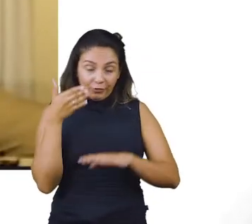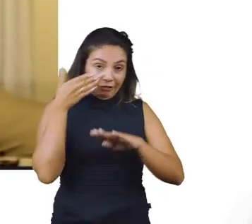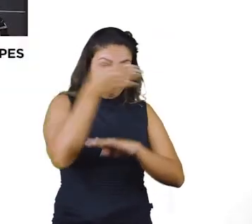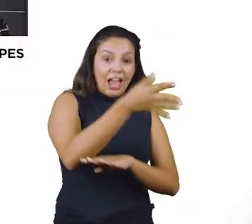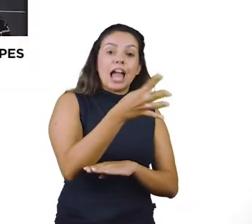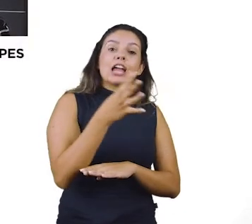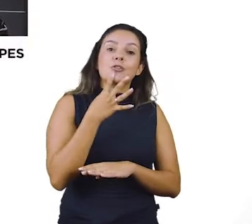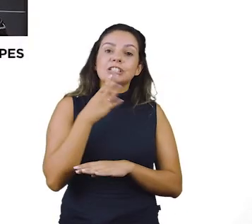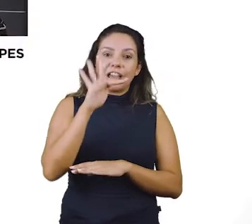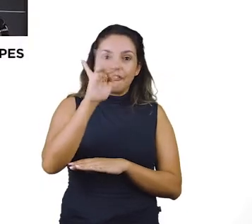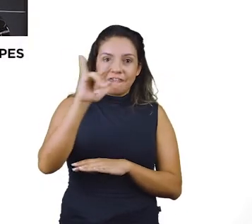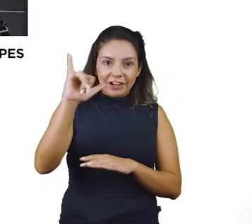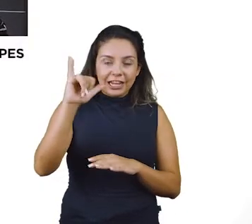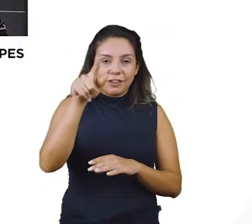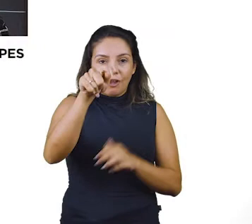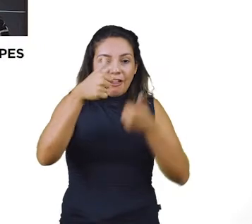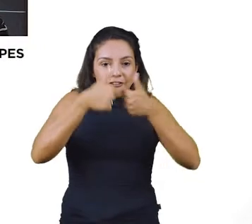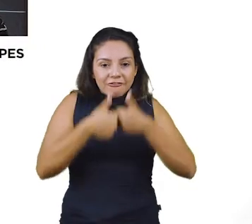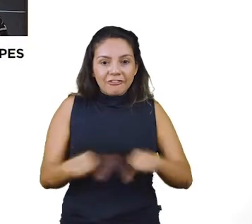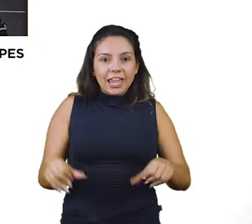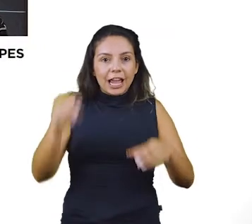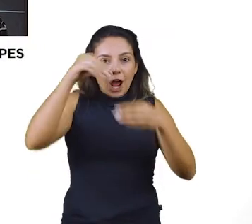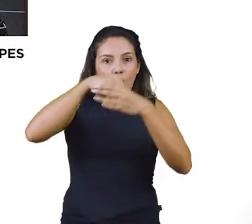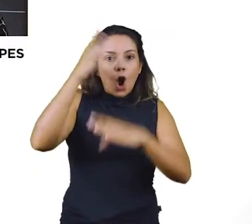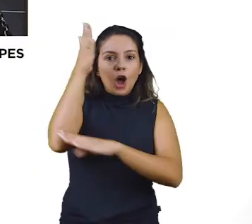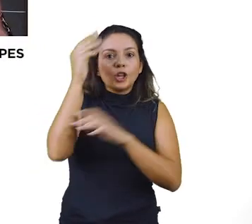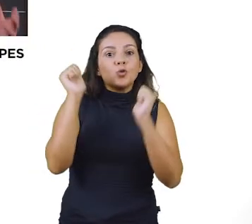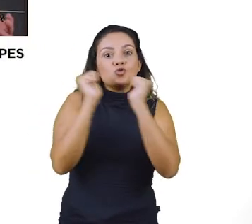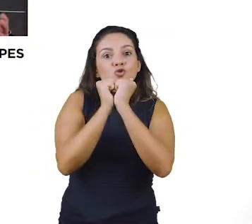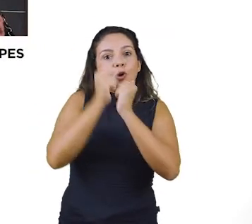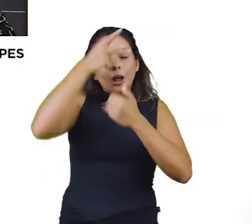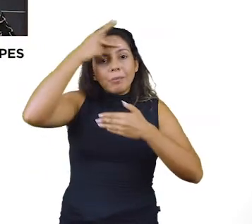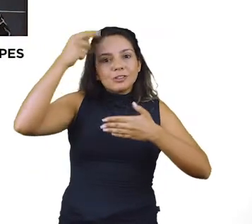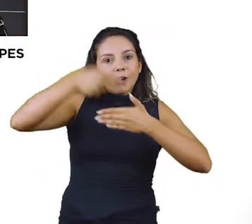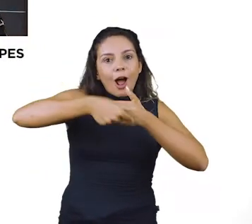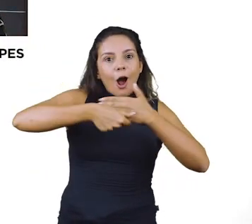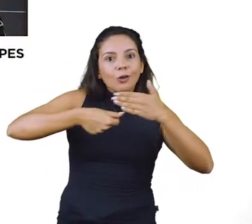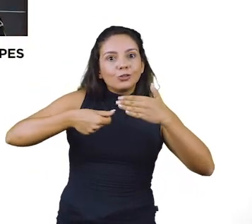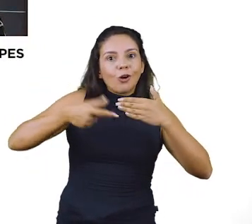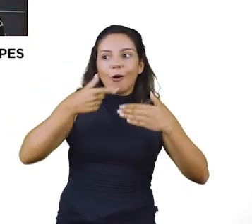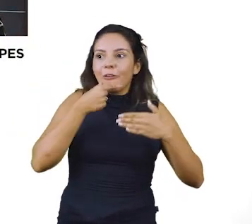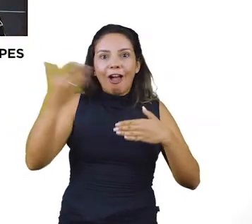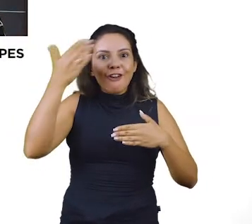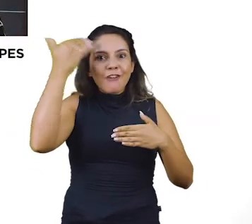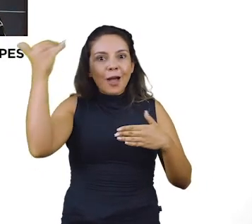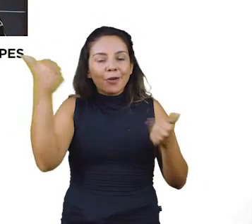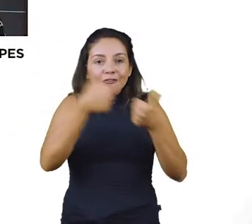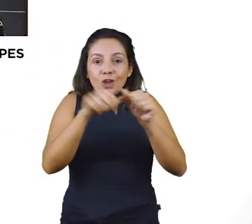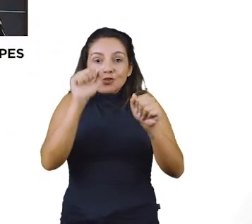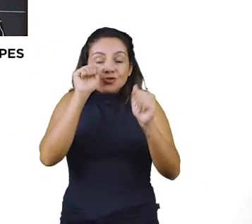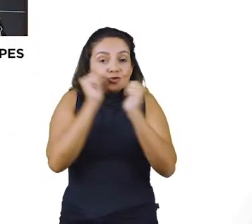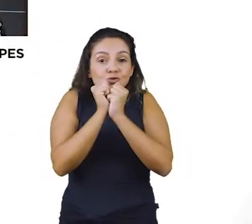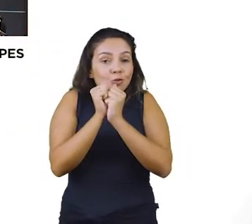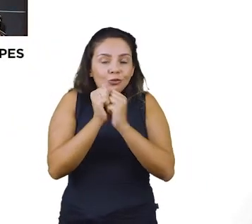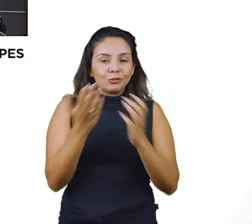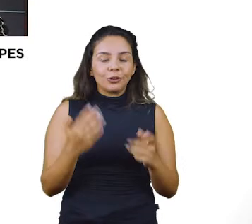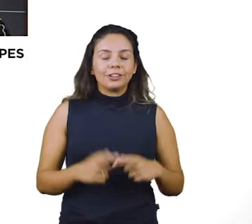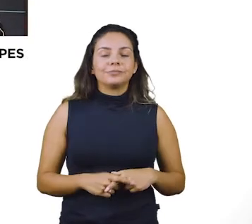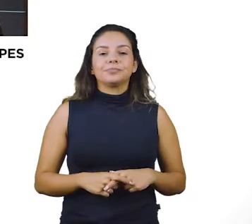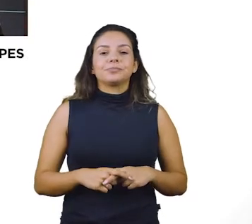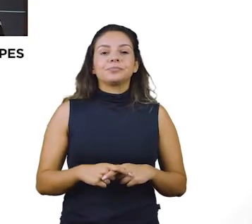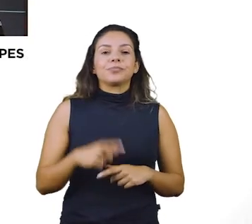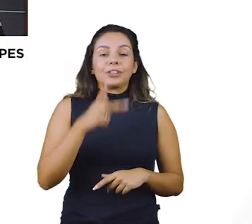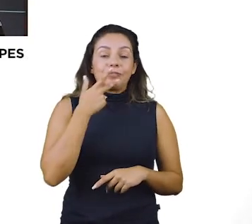muito maior, fica todo mundo circulando ali, não é? Fica mais fácil. Eu vivi um momento